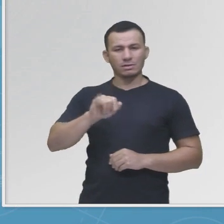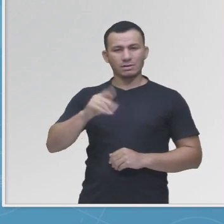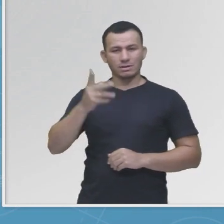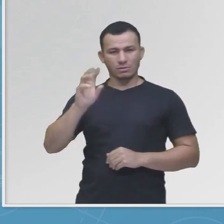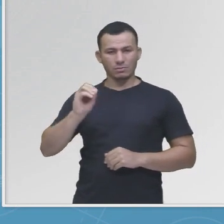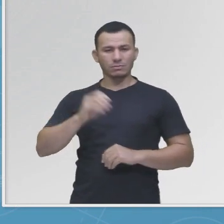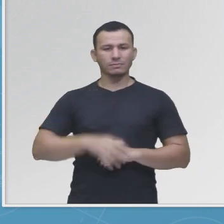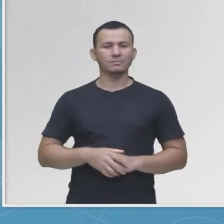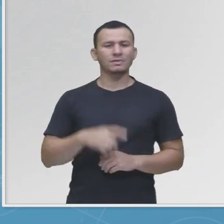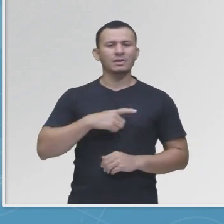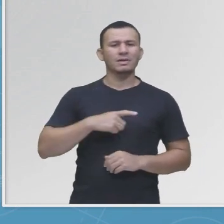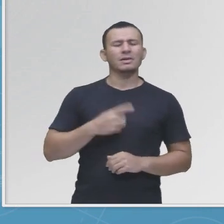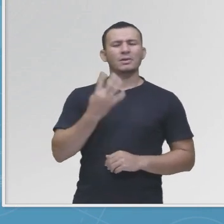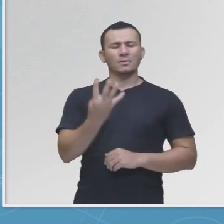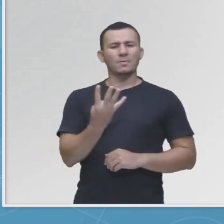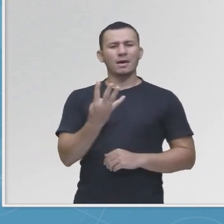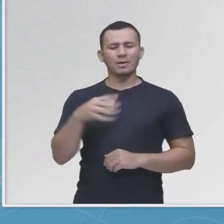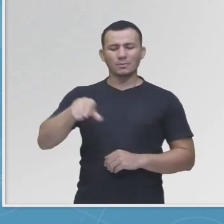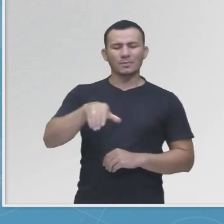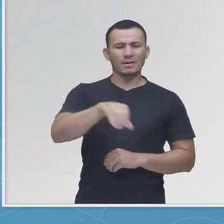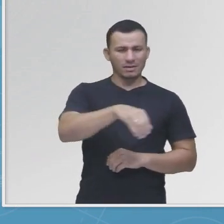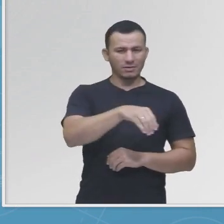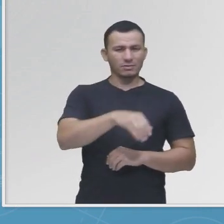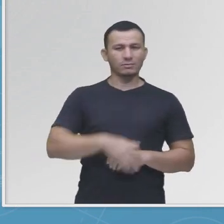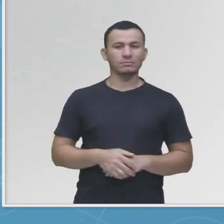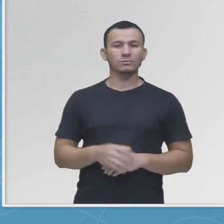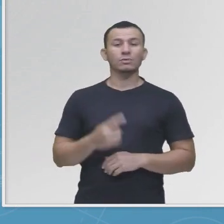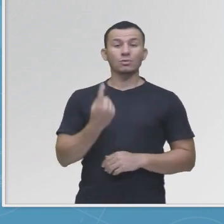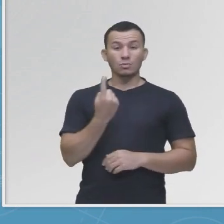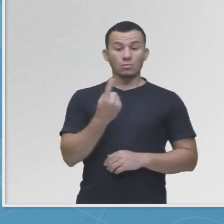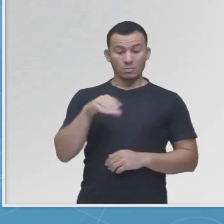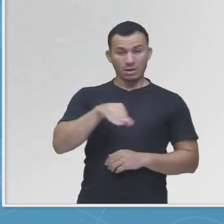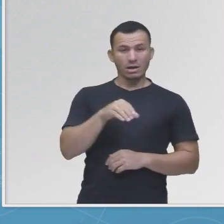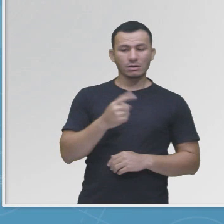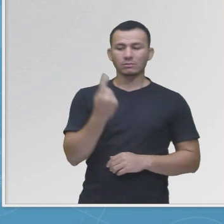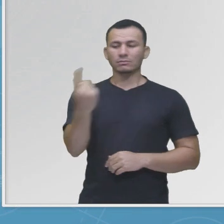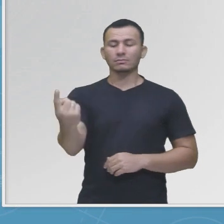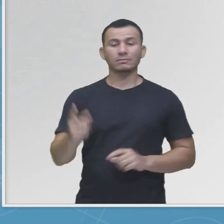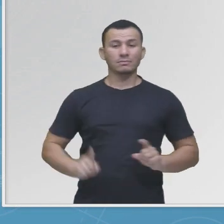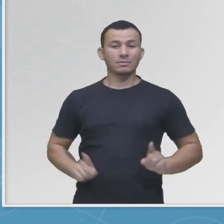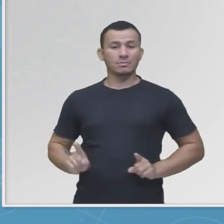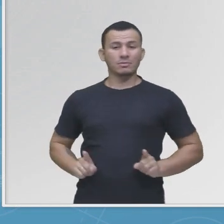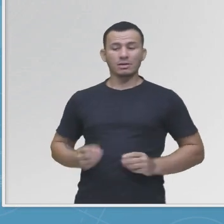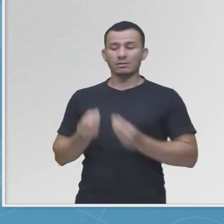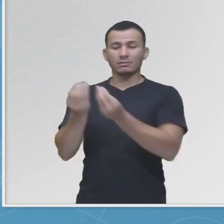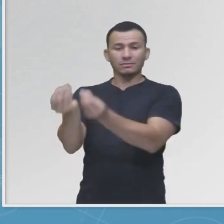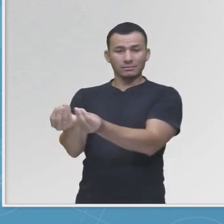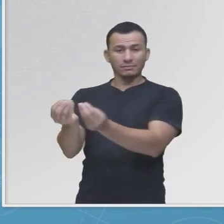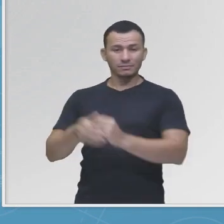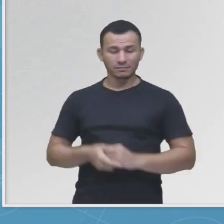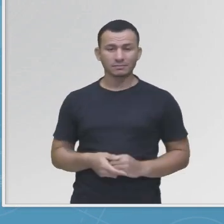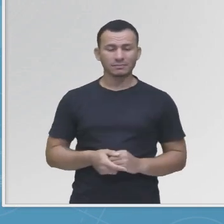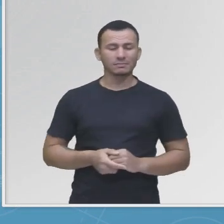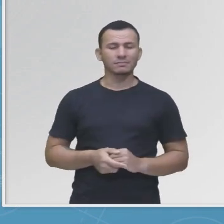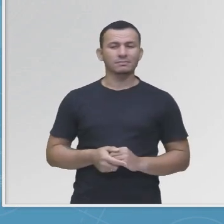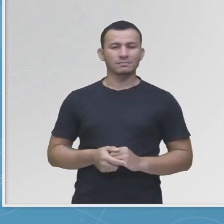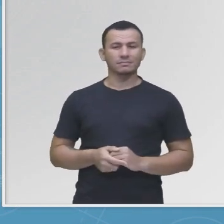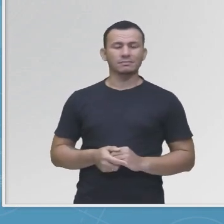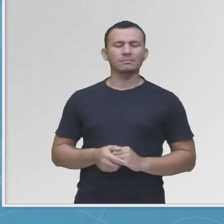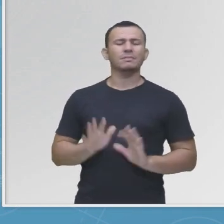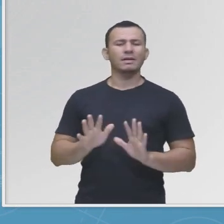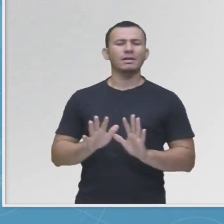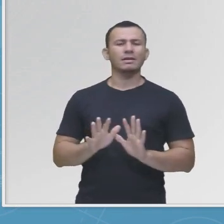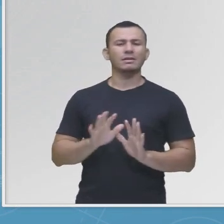né? Antes de dar um para seu primo. Então não é difícil de perceber que Joãozinho ficou